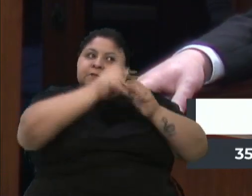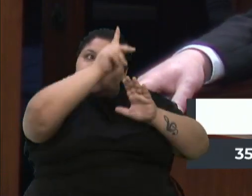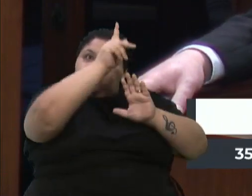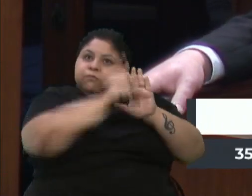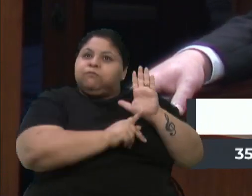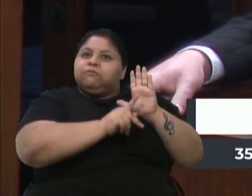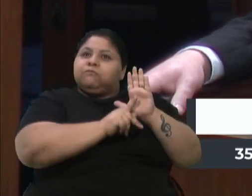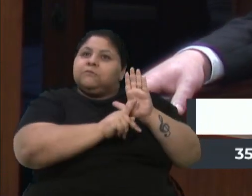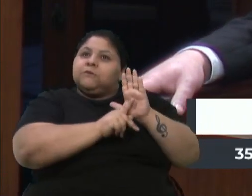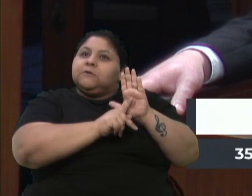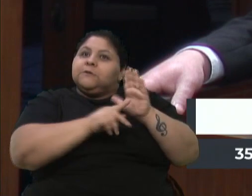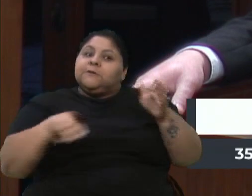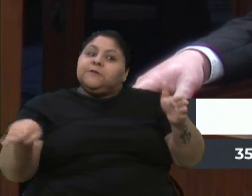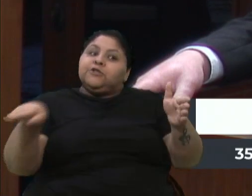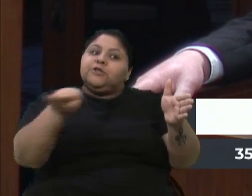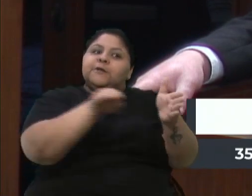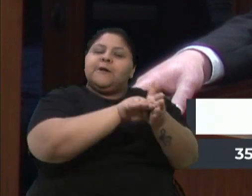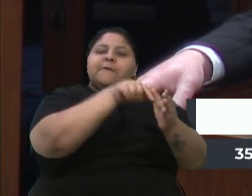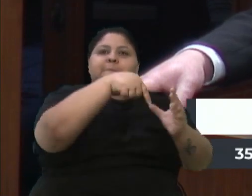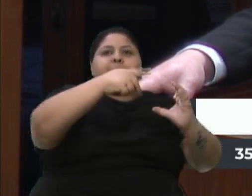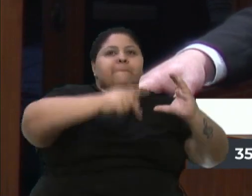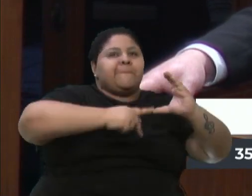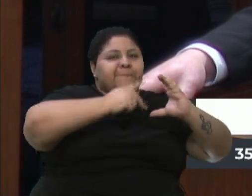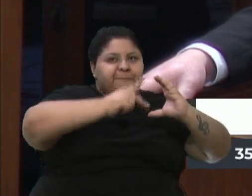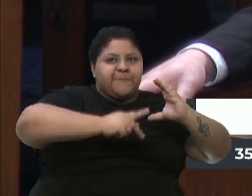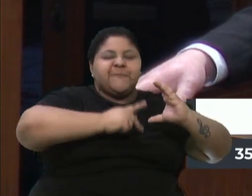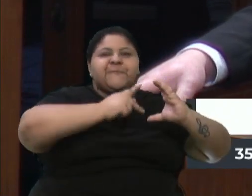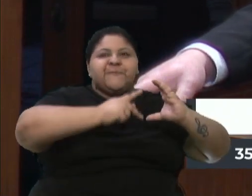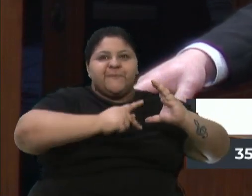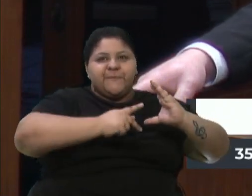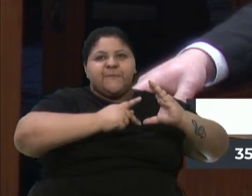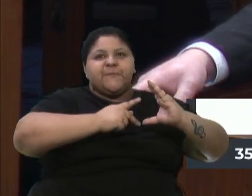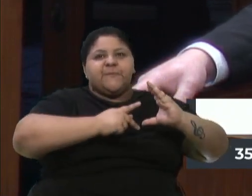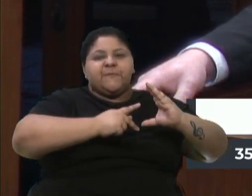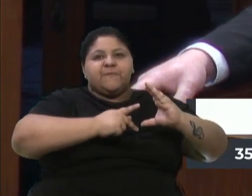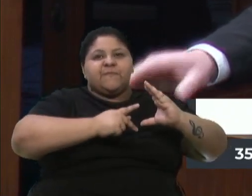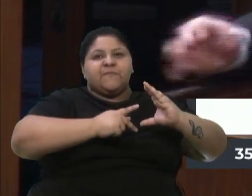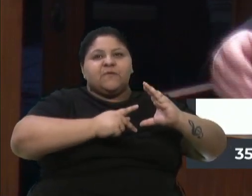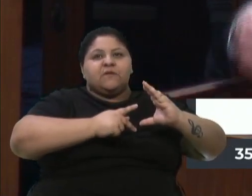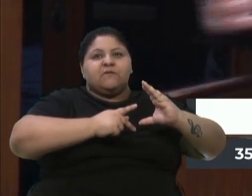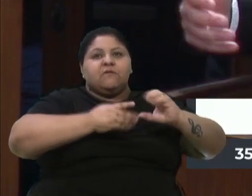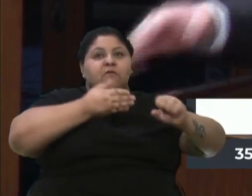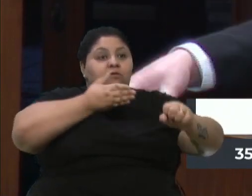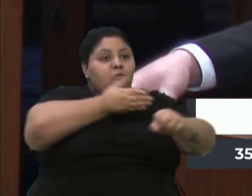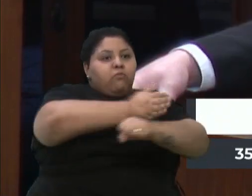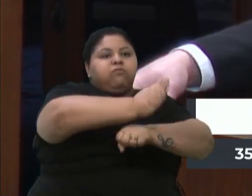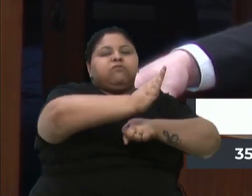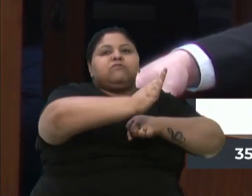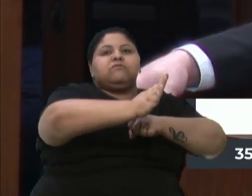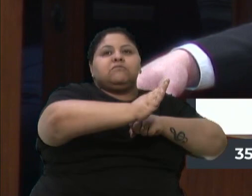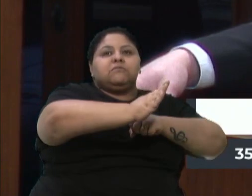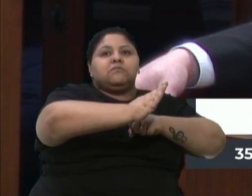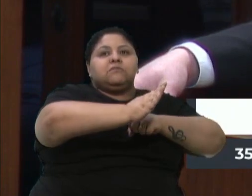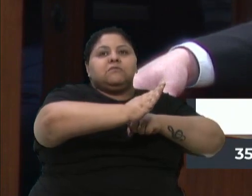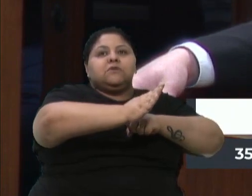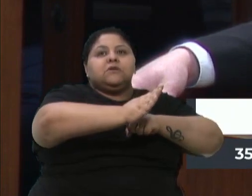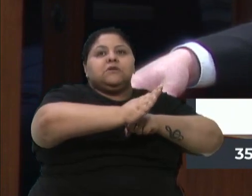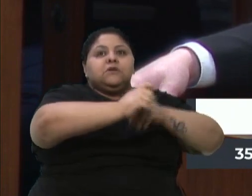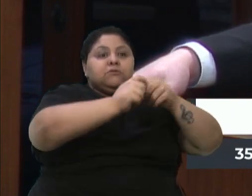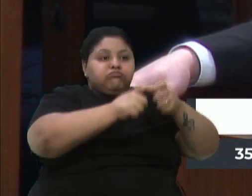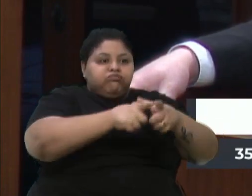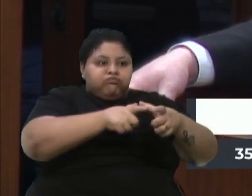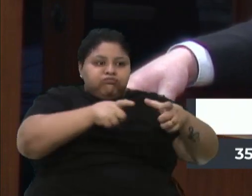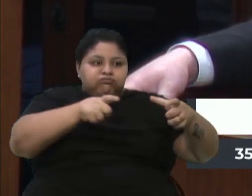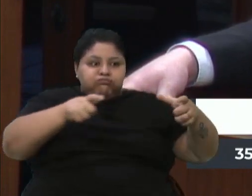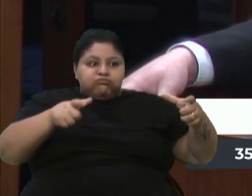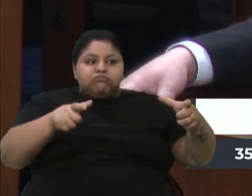que vieram até essa casa, caro presidente D'Ambrós, foram aprovados com uma celeridade muito grande, o que é